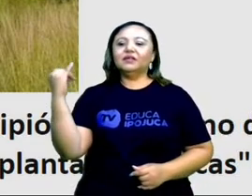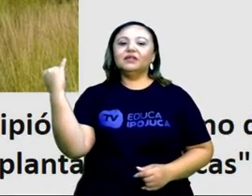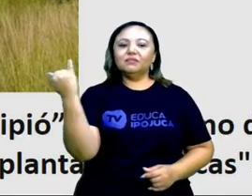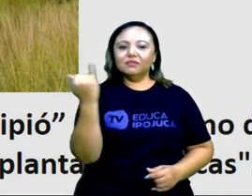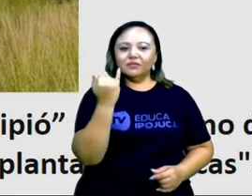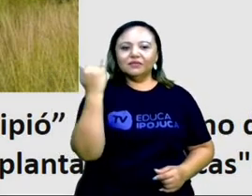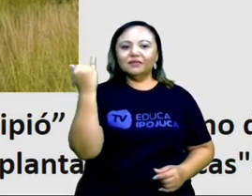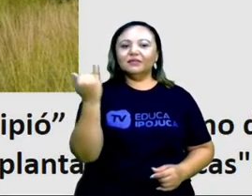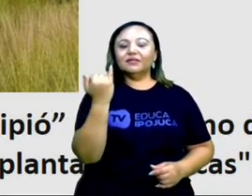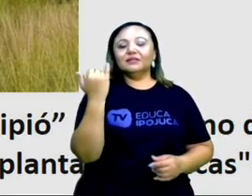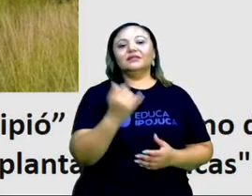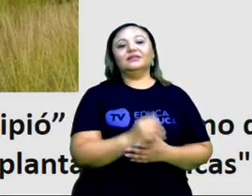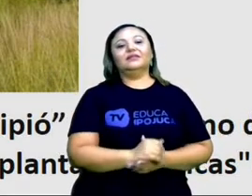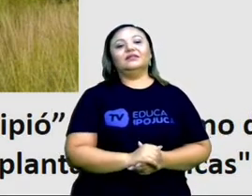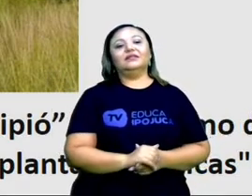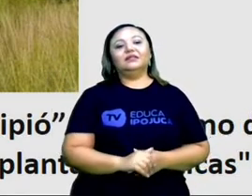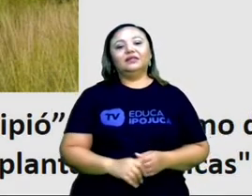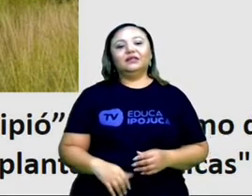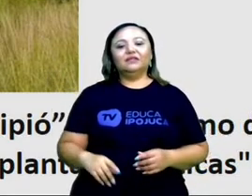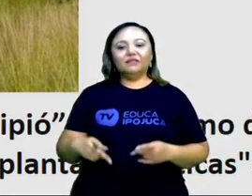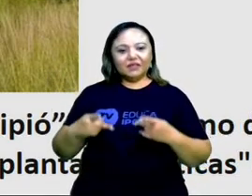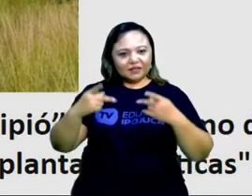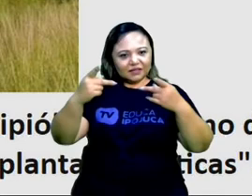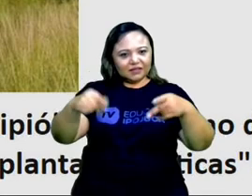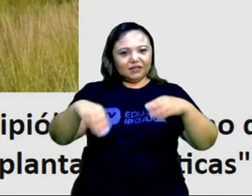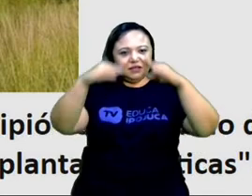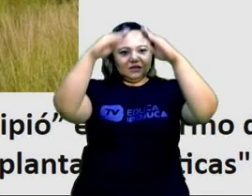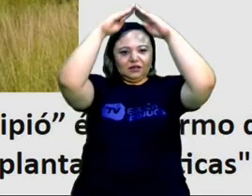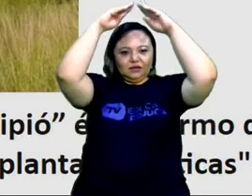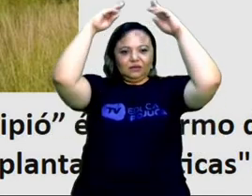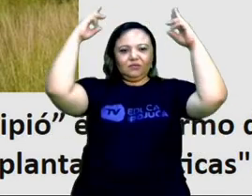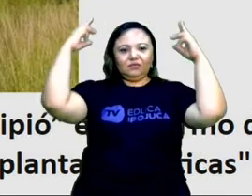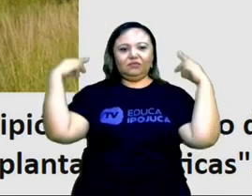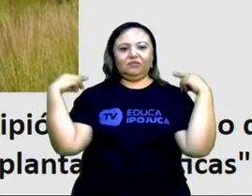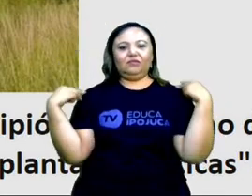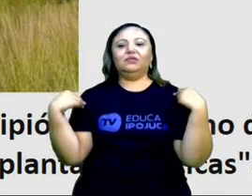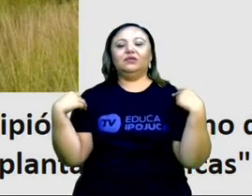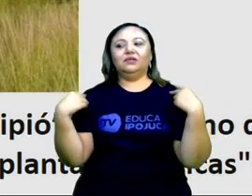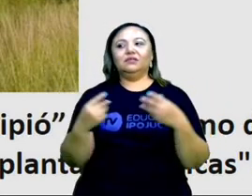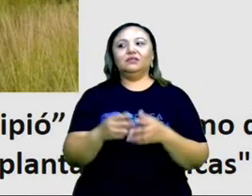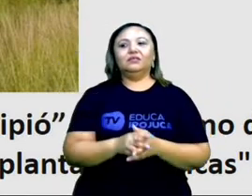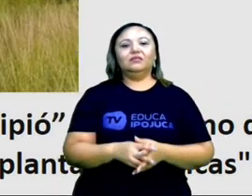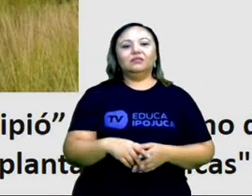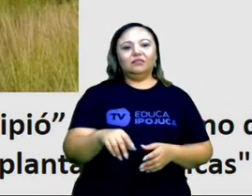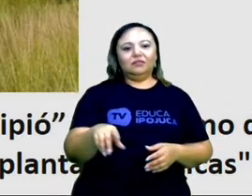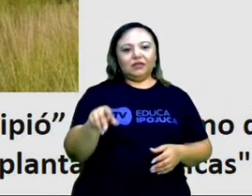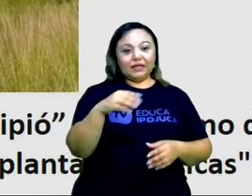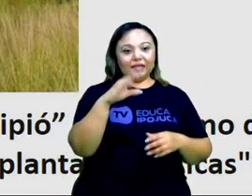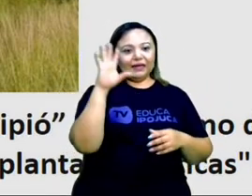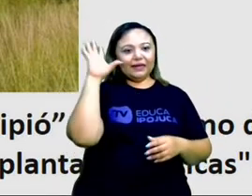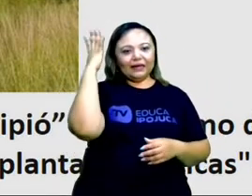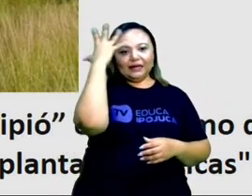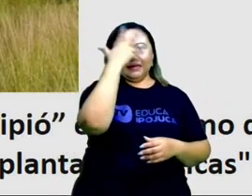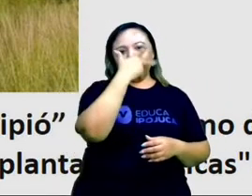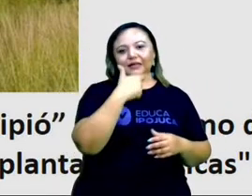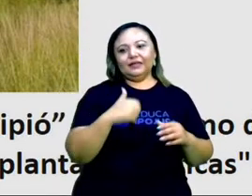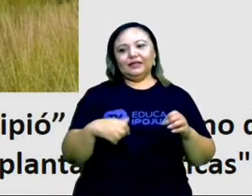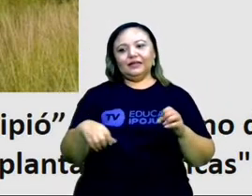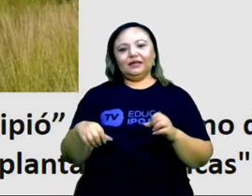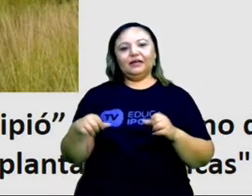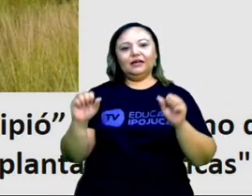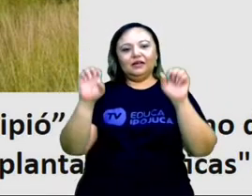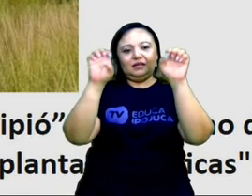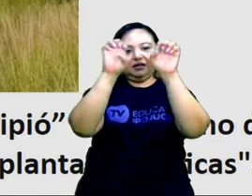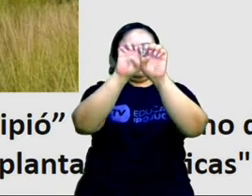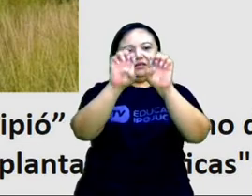Baobá, vá visitar o convento. É muito linda a estrutura lá. Vá visitar também os engenhos.